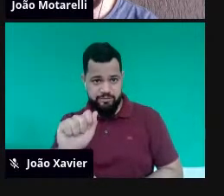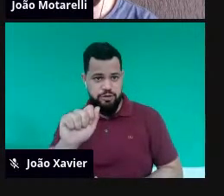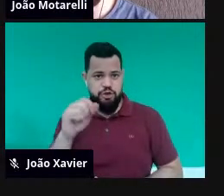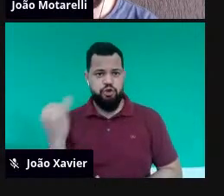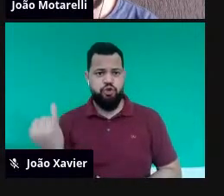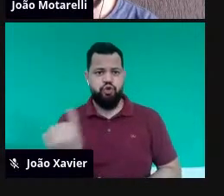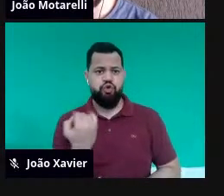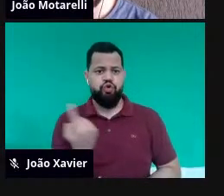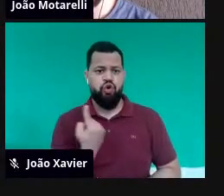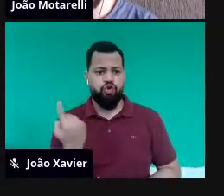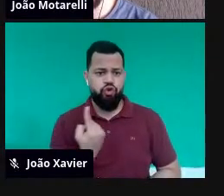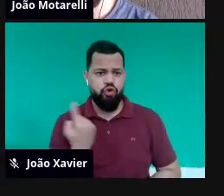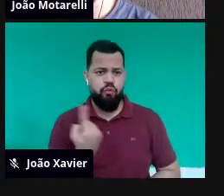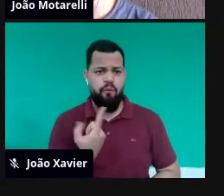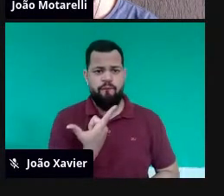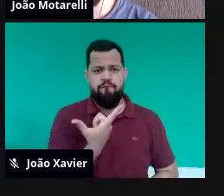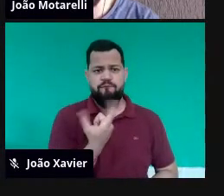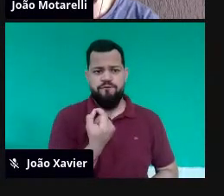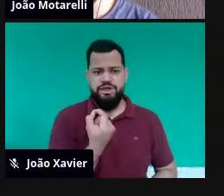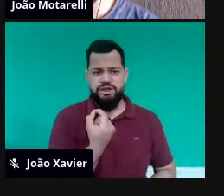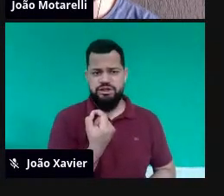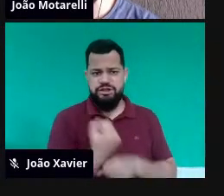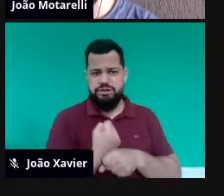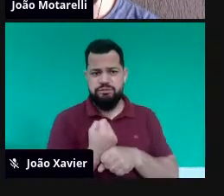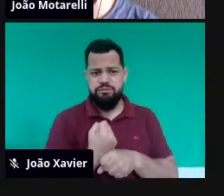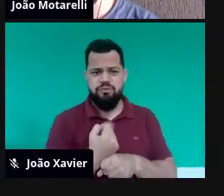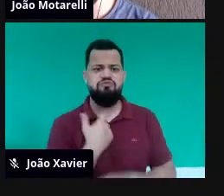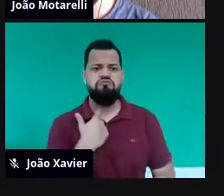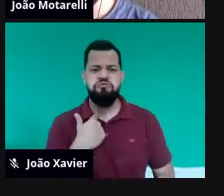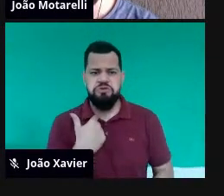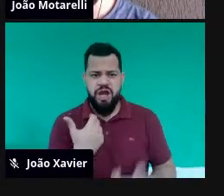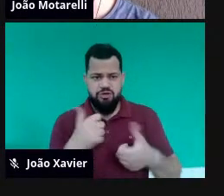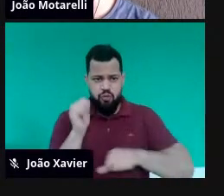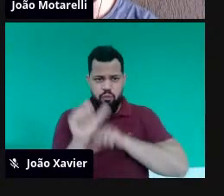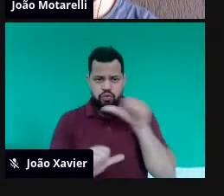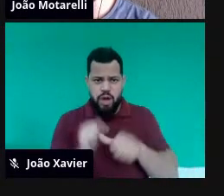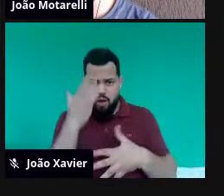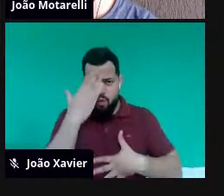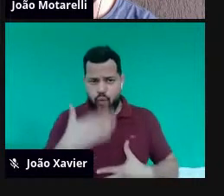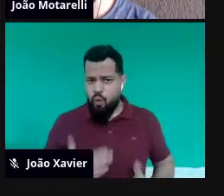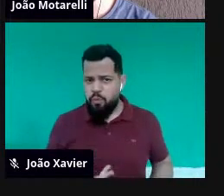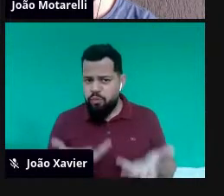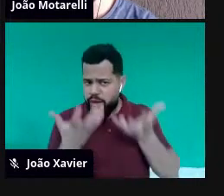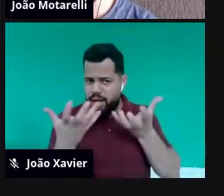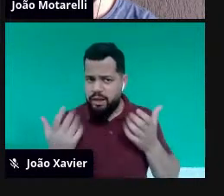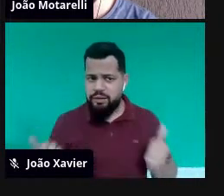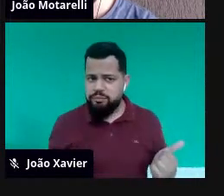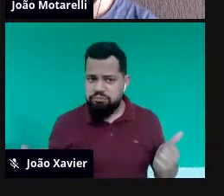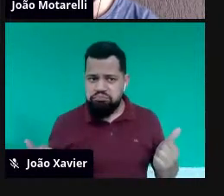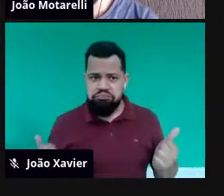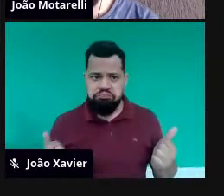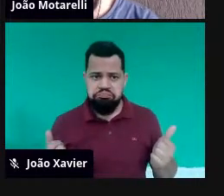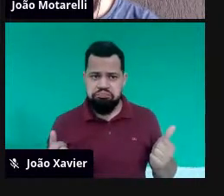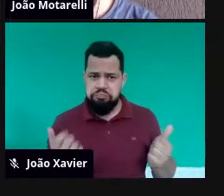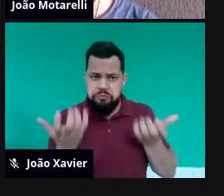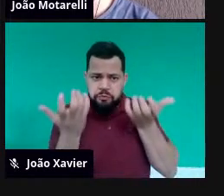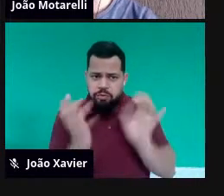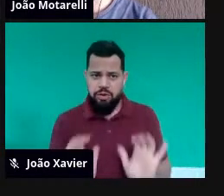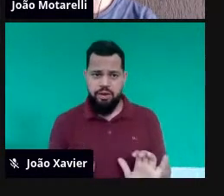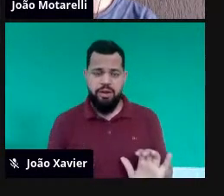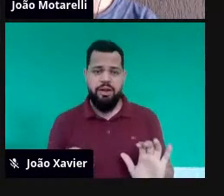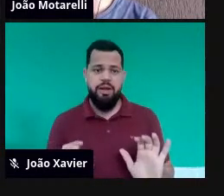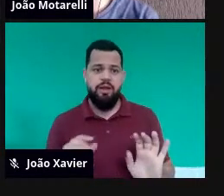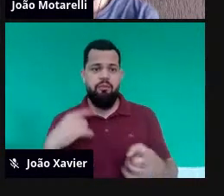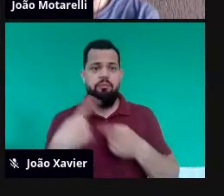algum motivo você ia querer ser magro ou ia querer mudar o seu corpo? Provavelmente não. Por quê? A necessidade